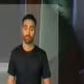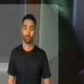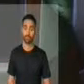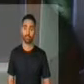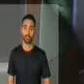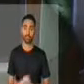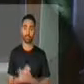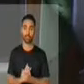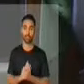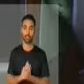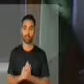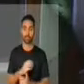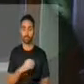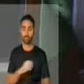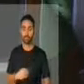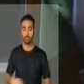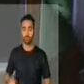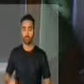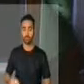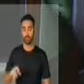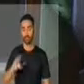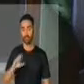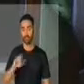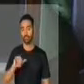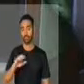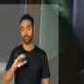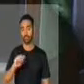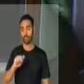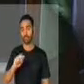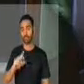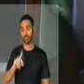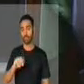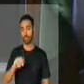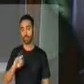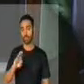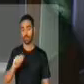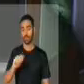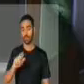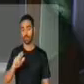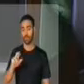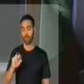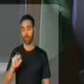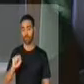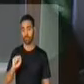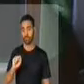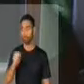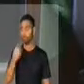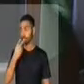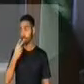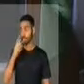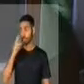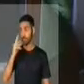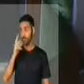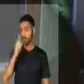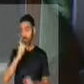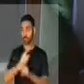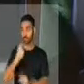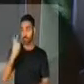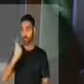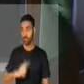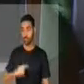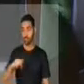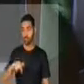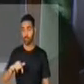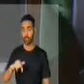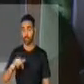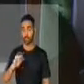Cumprimento o ministro Ricardo Barros. Beleza. Que bom vê-lo aqui de novo nesta casa, que